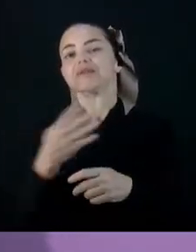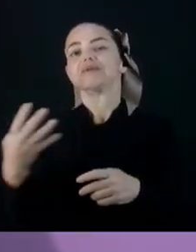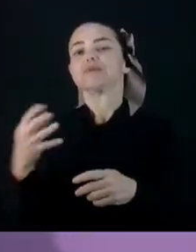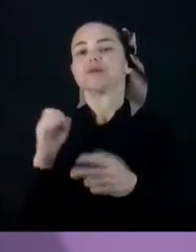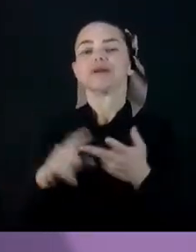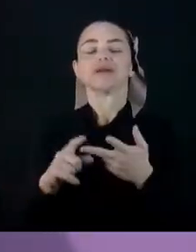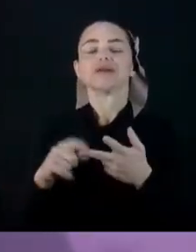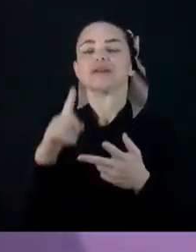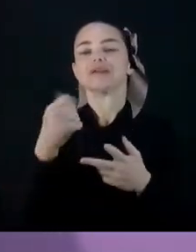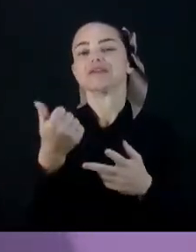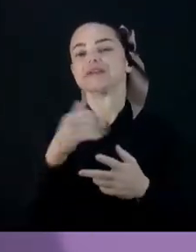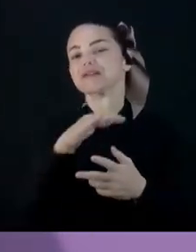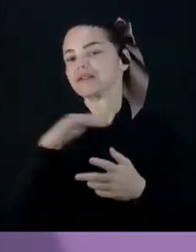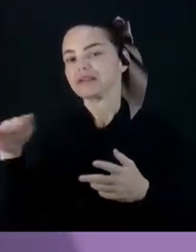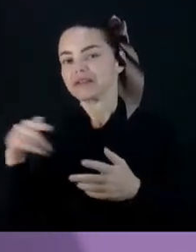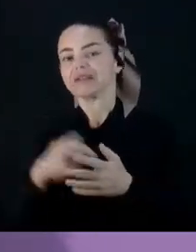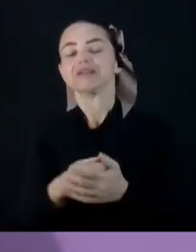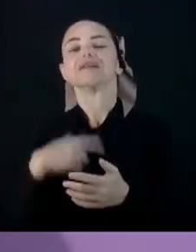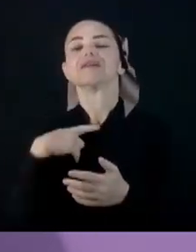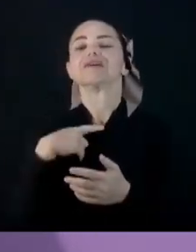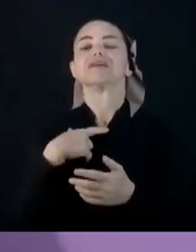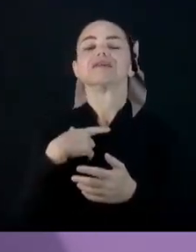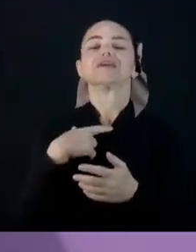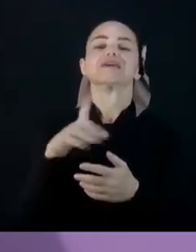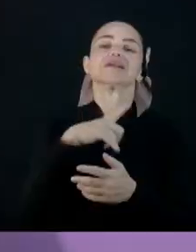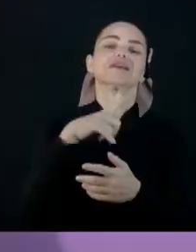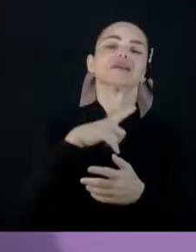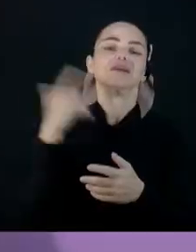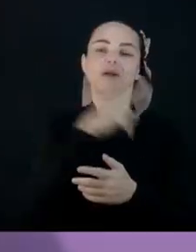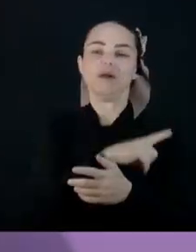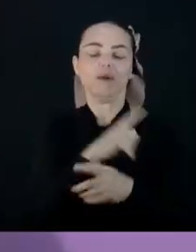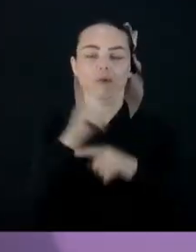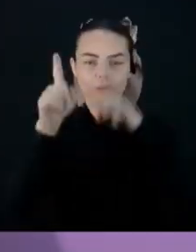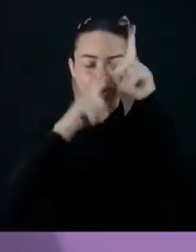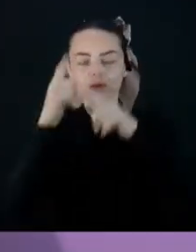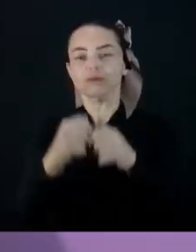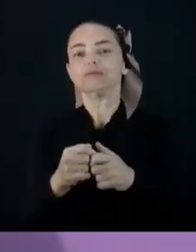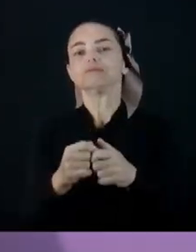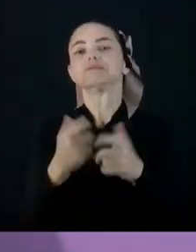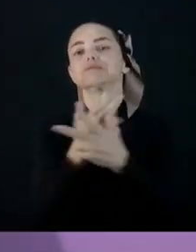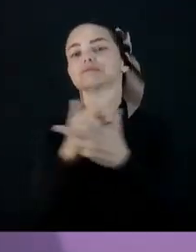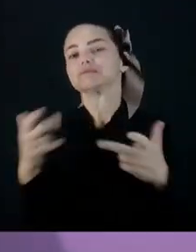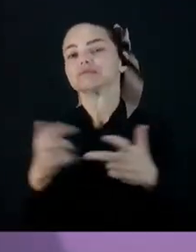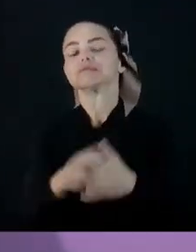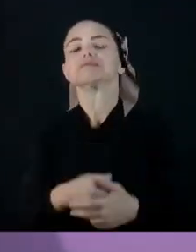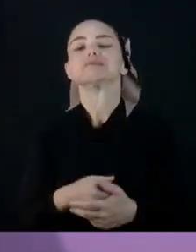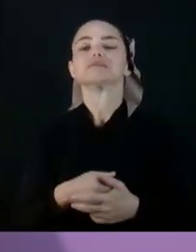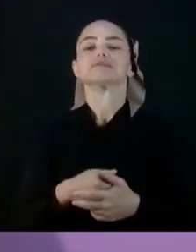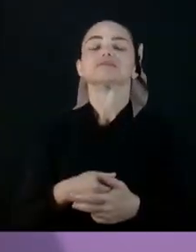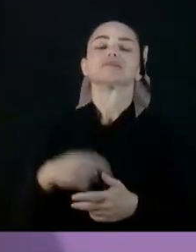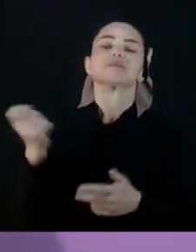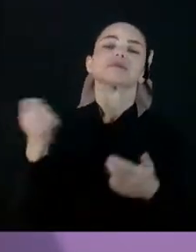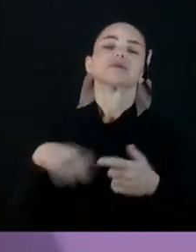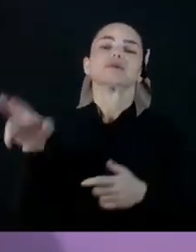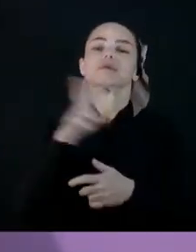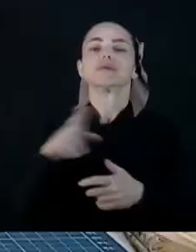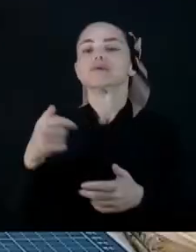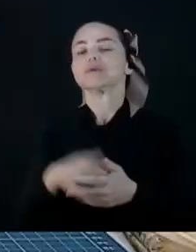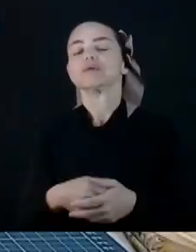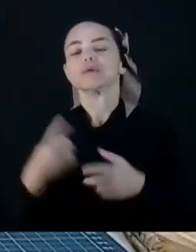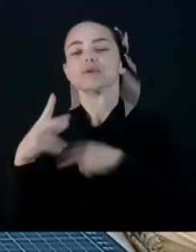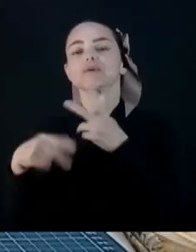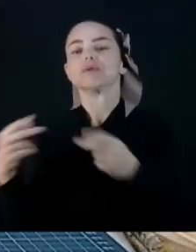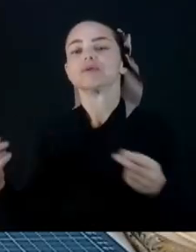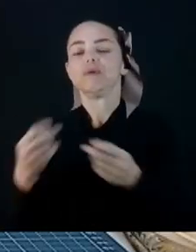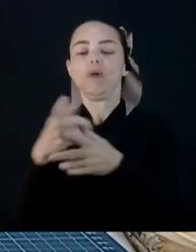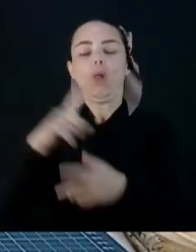por, né? O que pedacinho que tiver ali, você consegue criar um objeto útil, funcional, que sirva para você presentear para o seu dia a